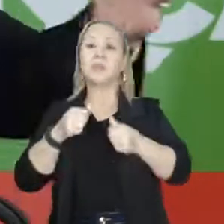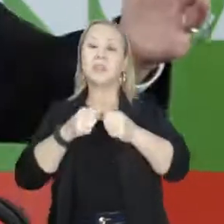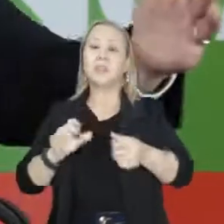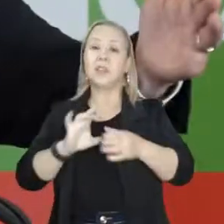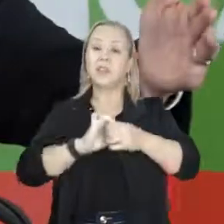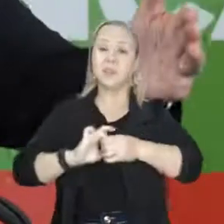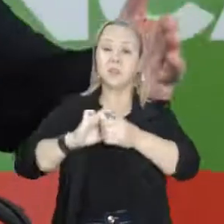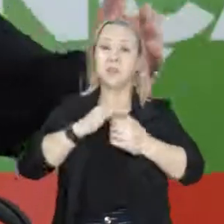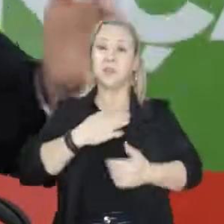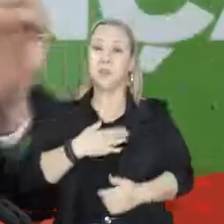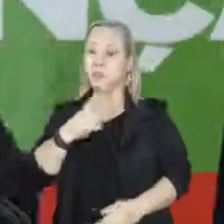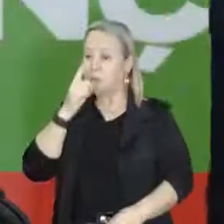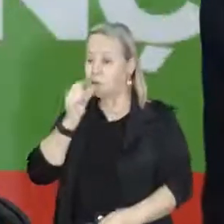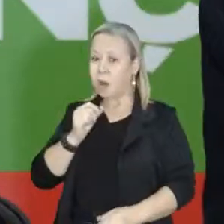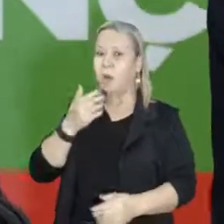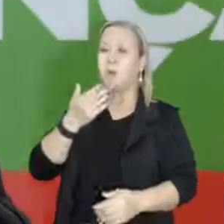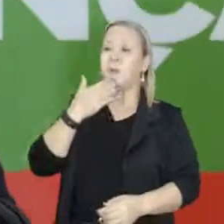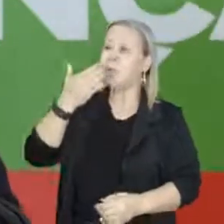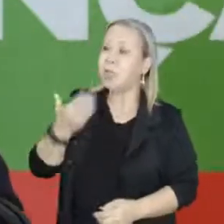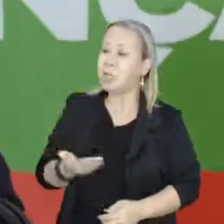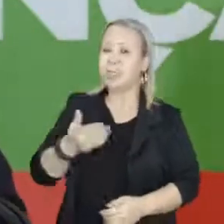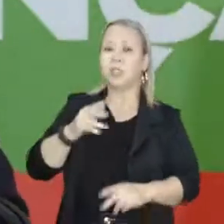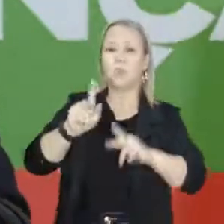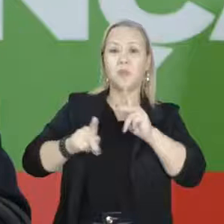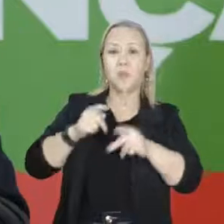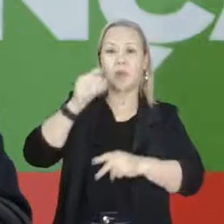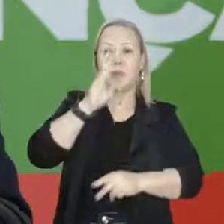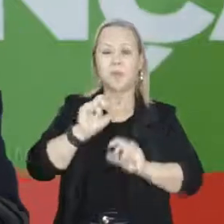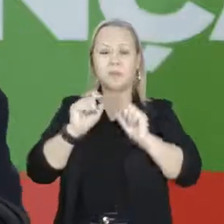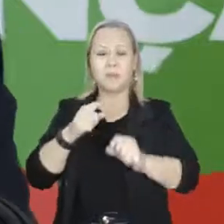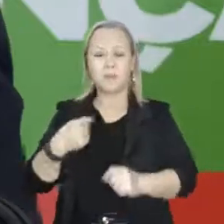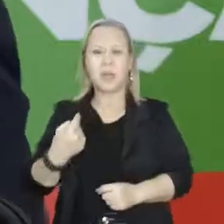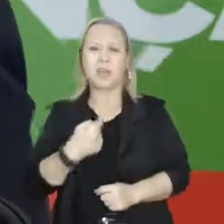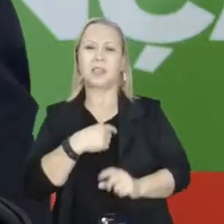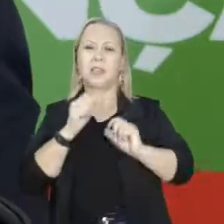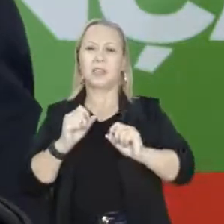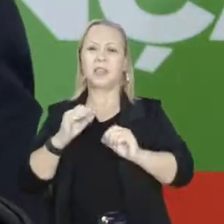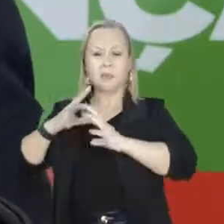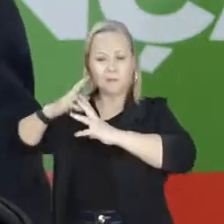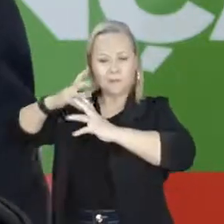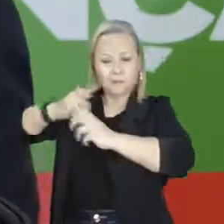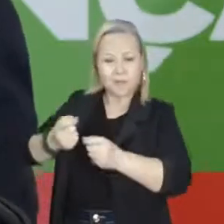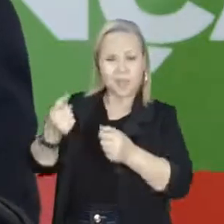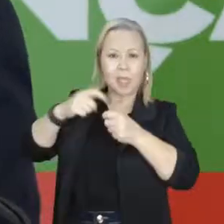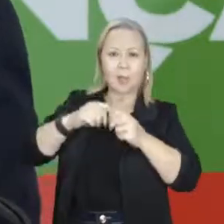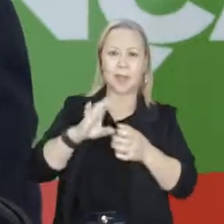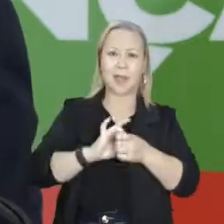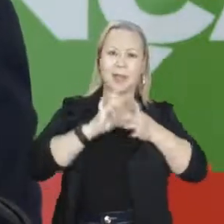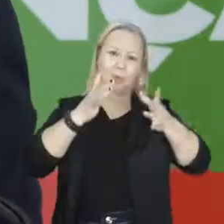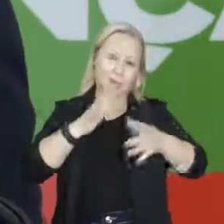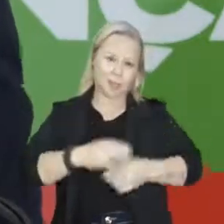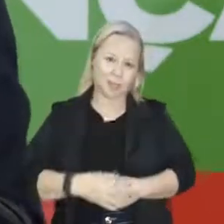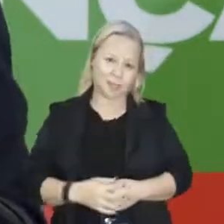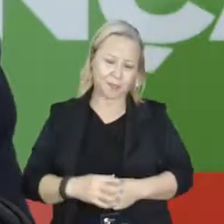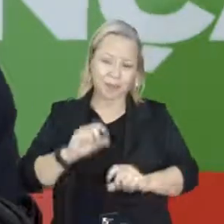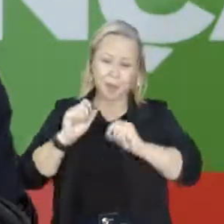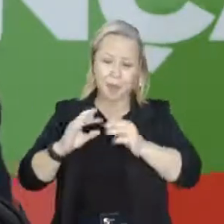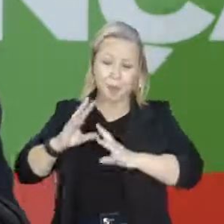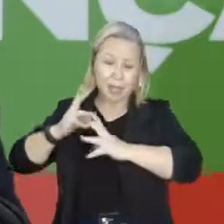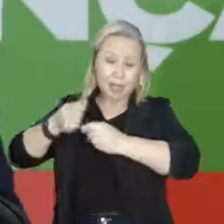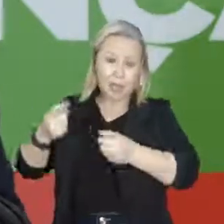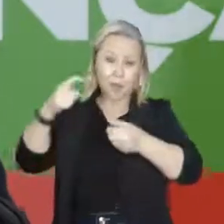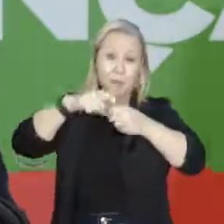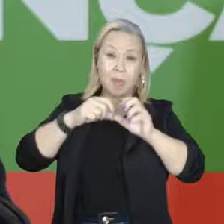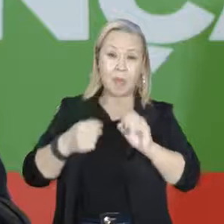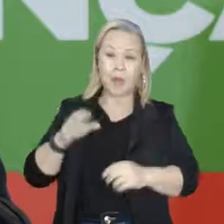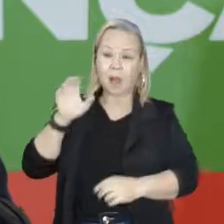pedindo para o povo brasileiro para que a gente recupere a democracia, para recuperar o estado de bem-estar